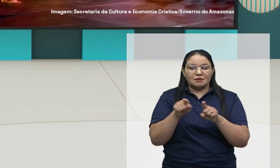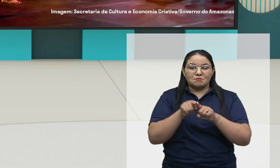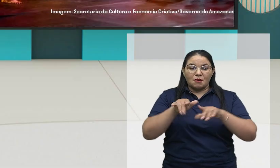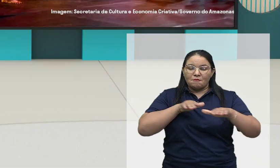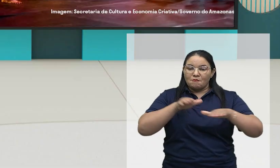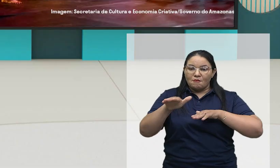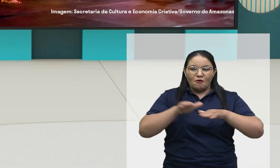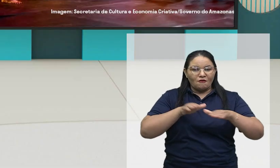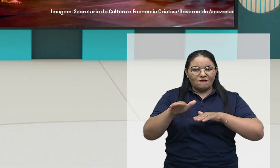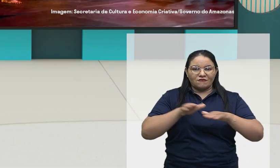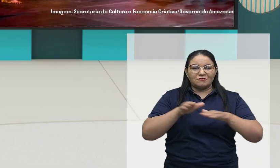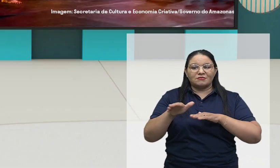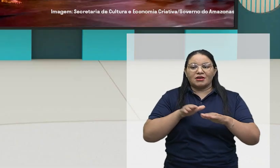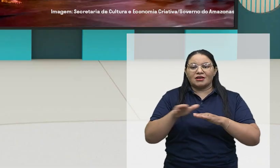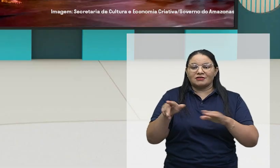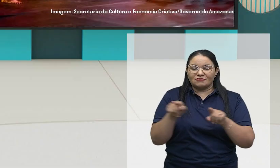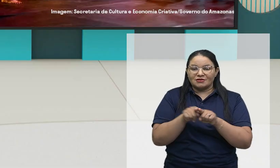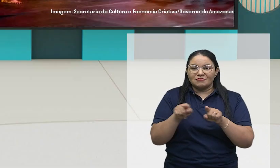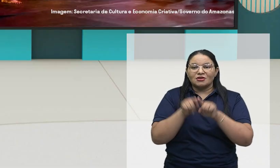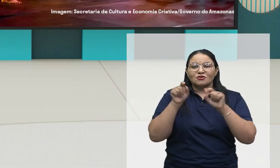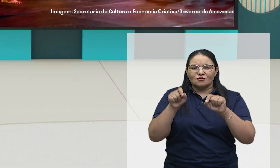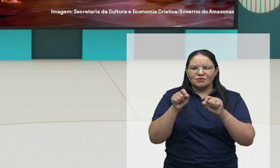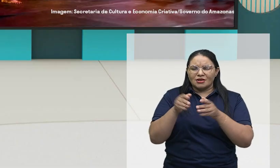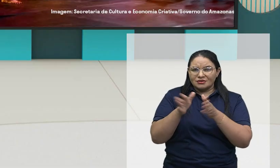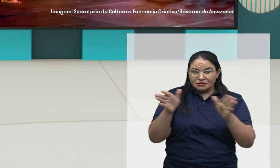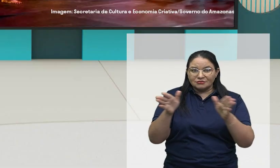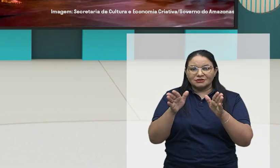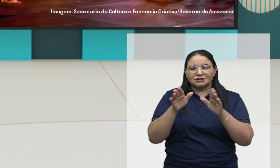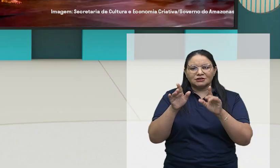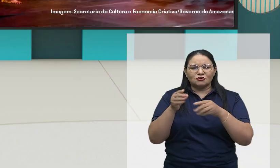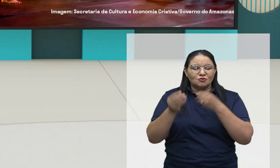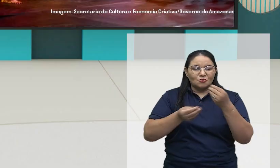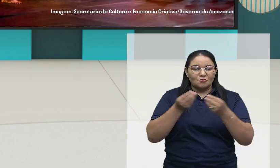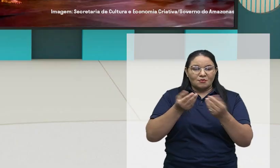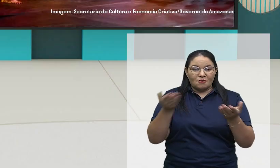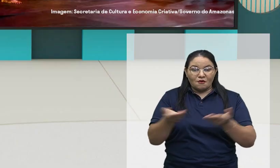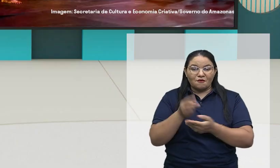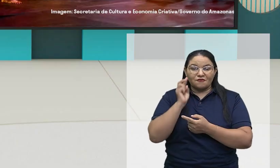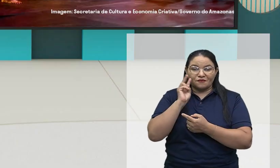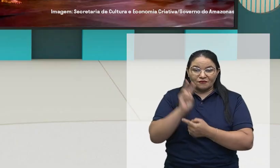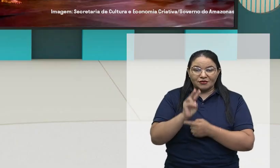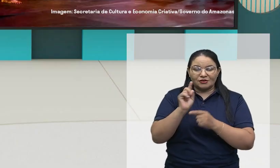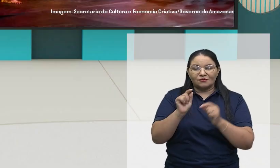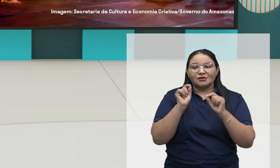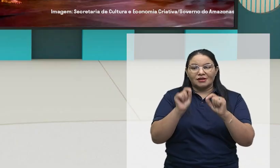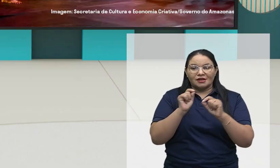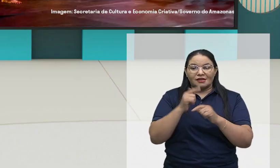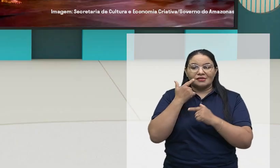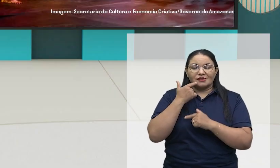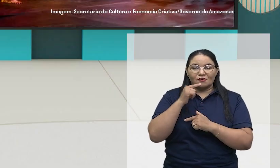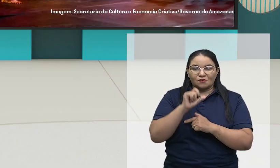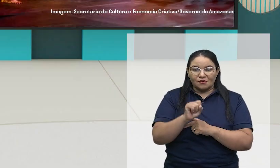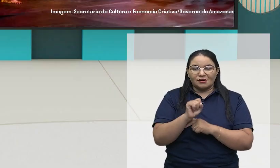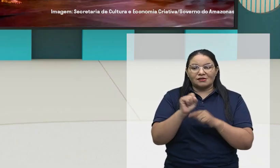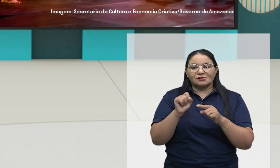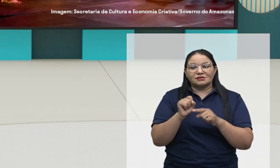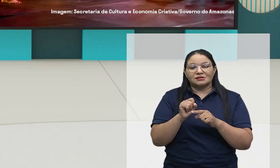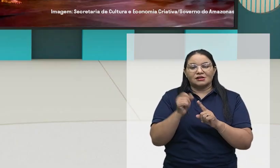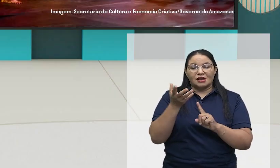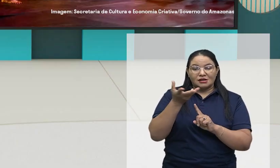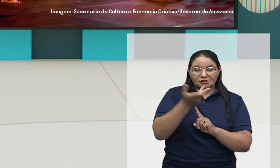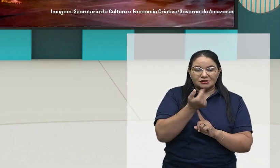movimento que é de expansão. Então, vamos enxergar que a linguagem vai trazer um